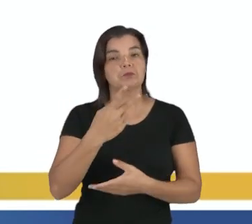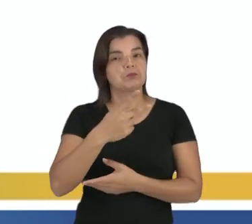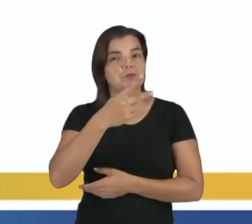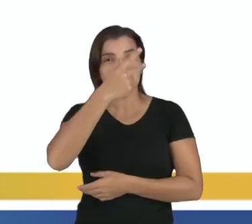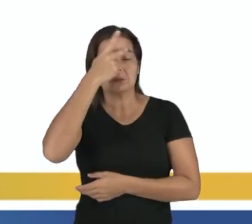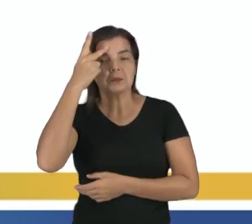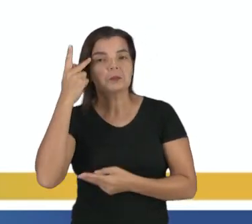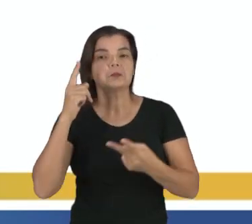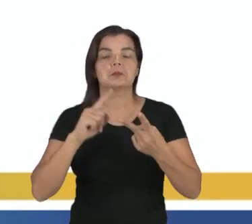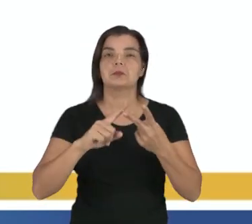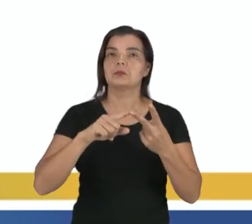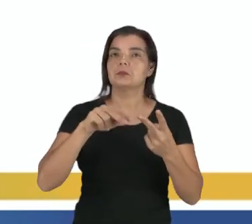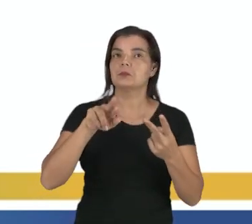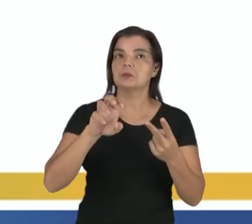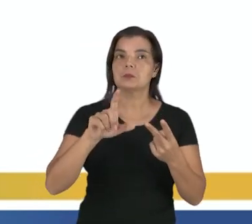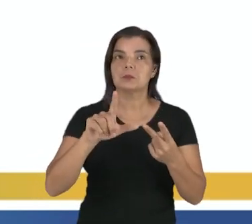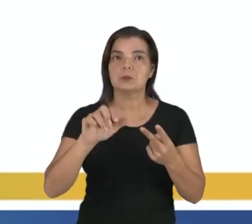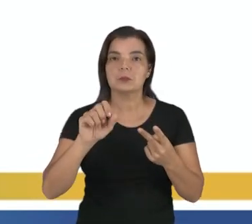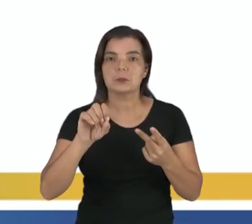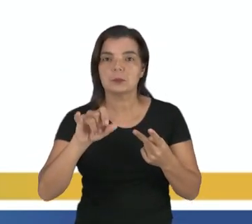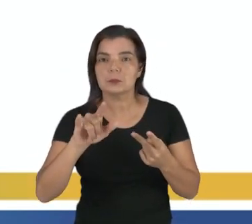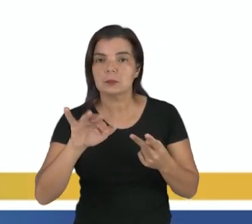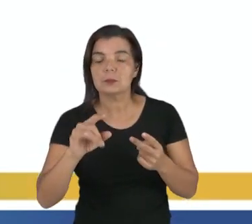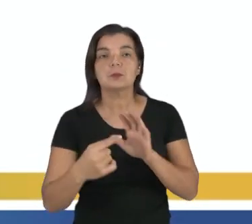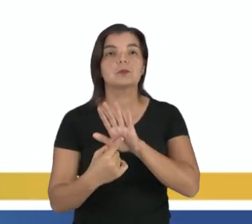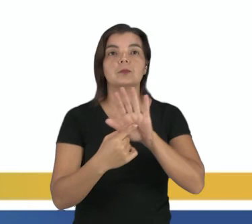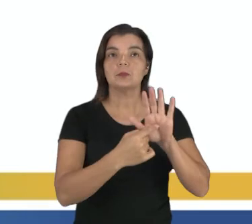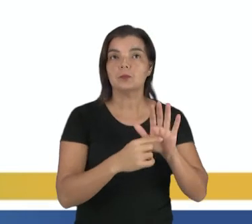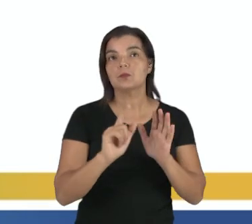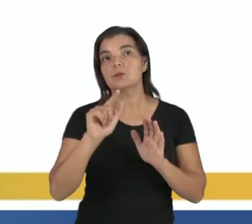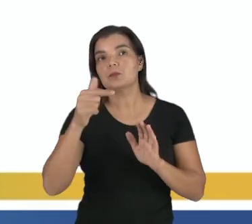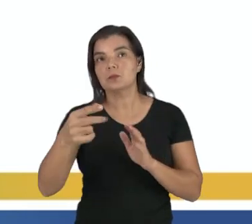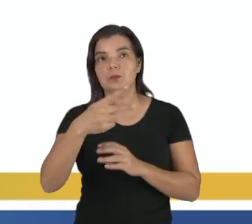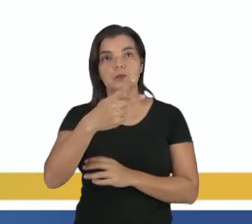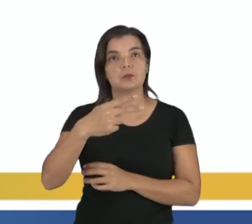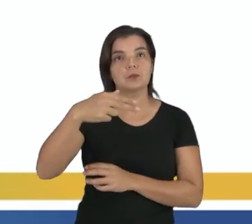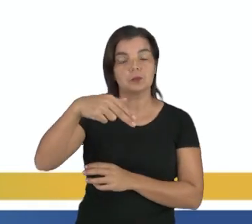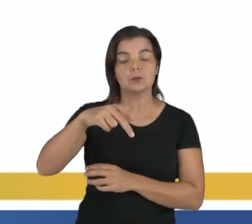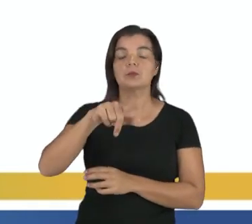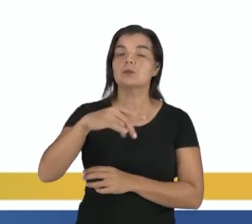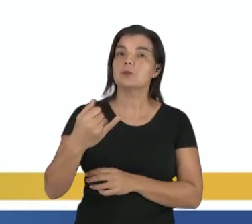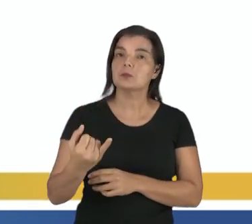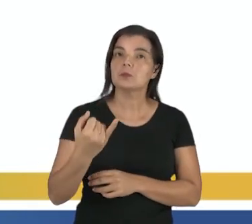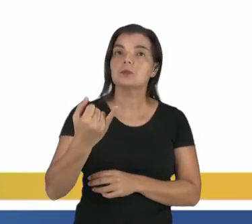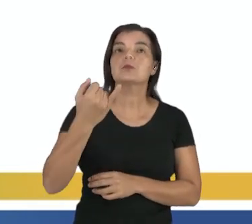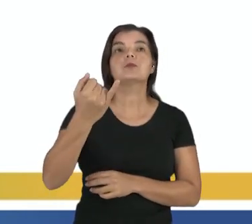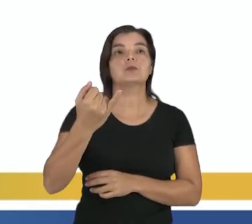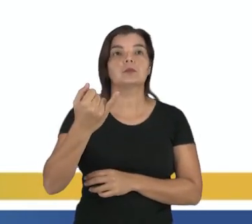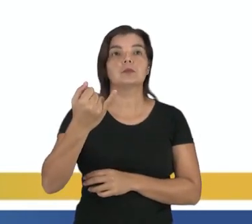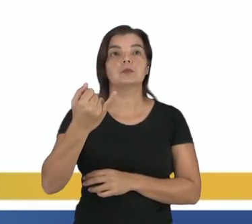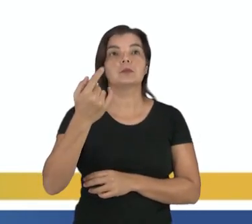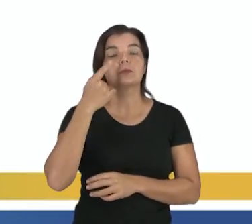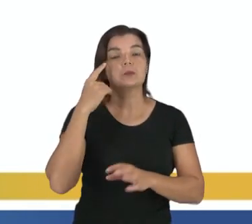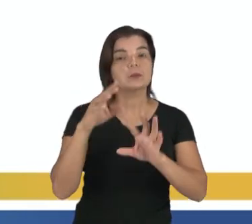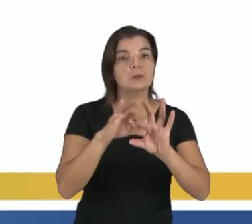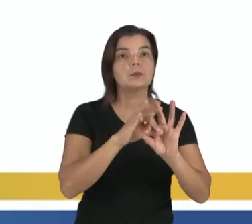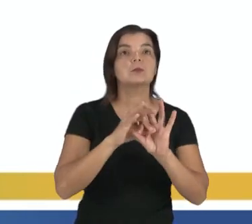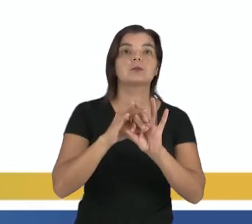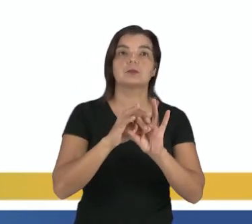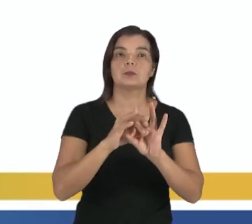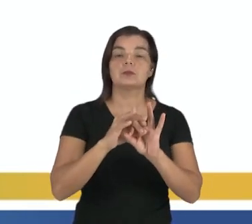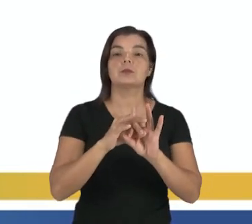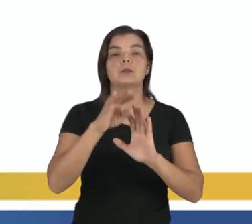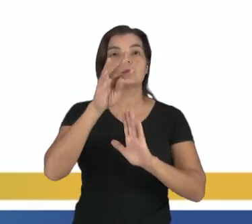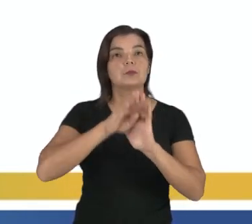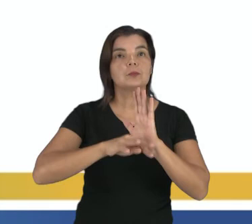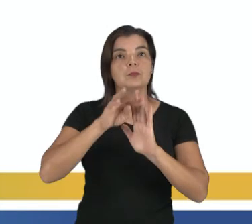pronome pessoal, relativo, demonstrativo ou os demais tipos de pronomes, é muito importante para fazer a